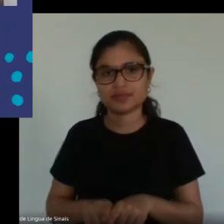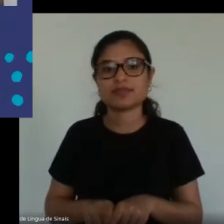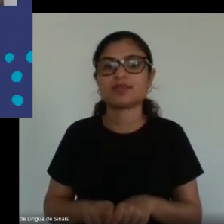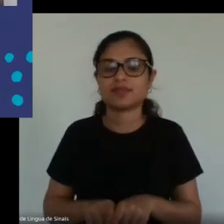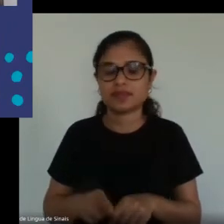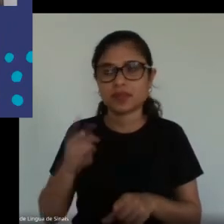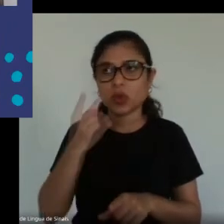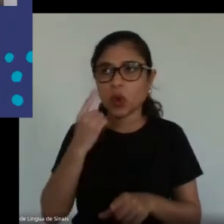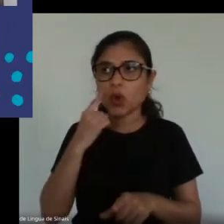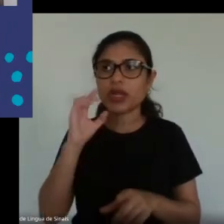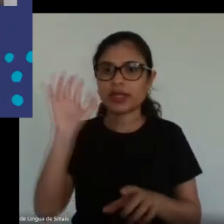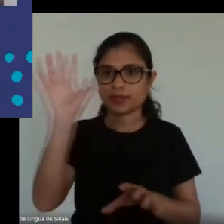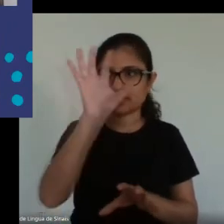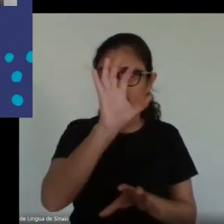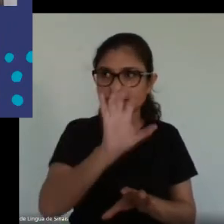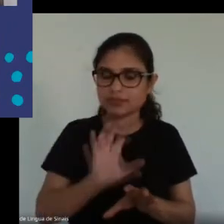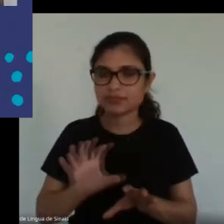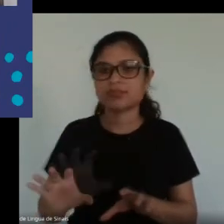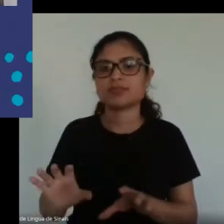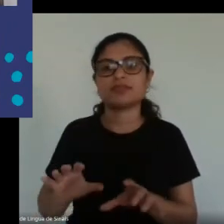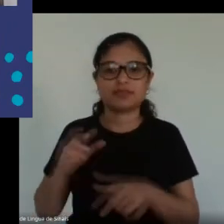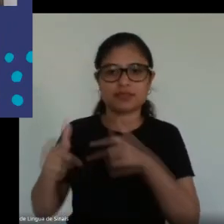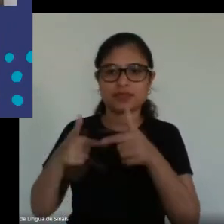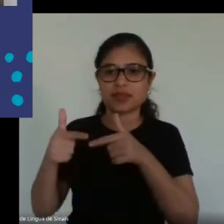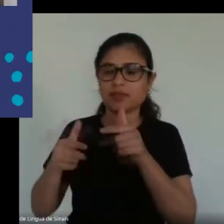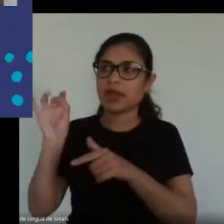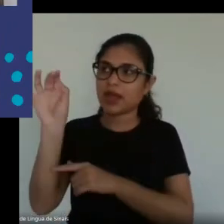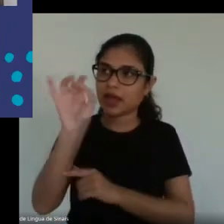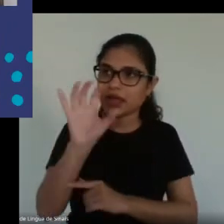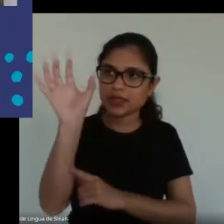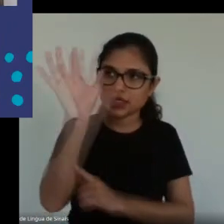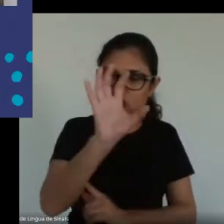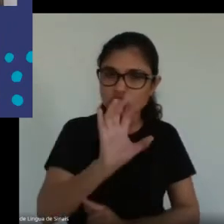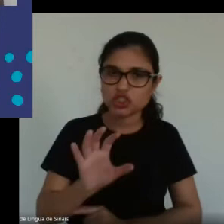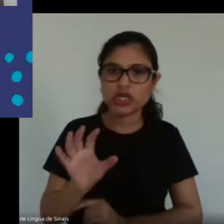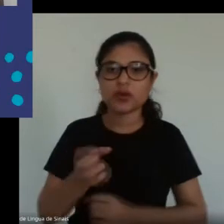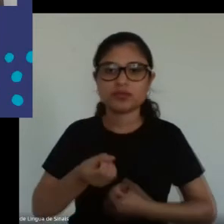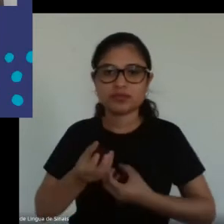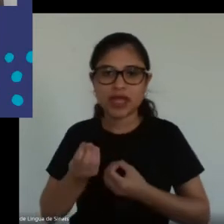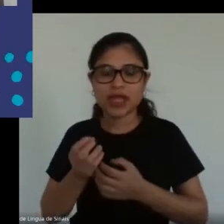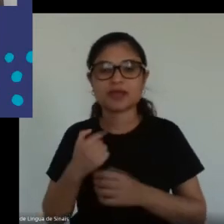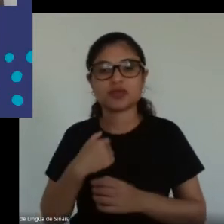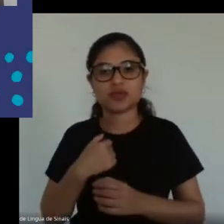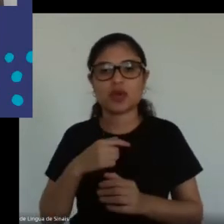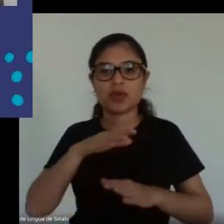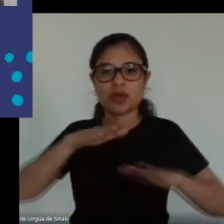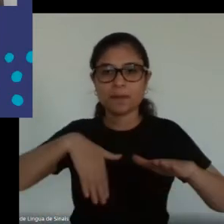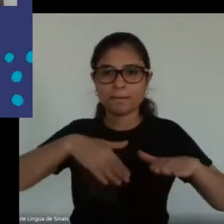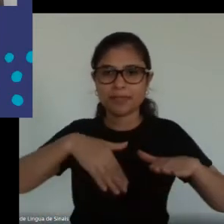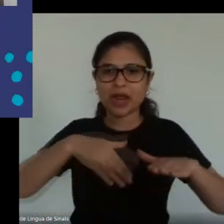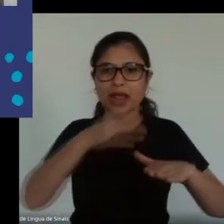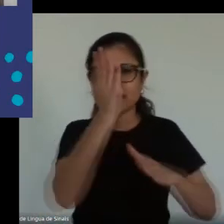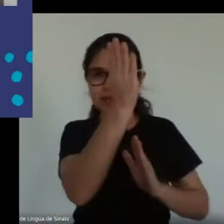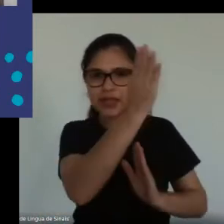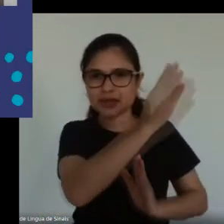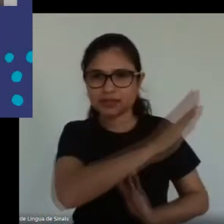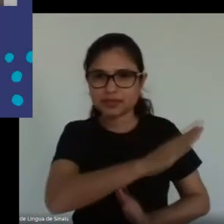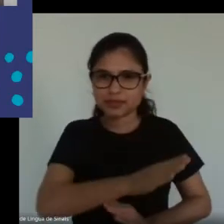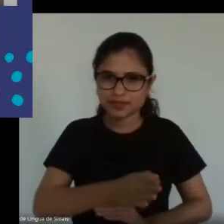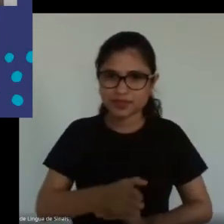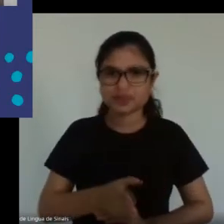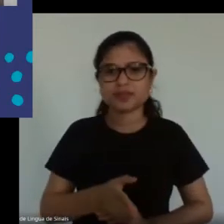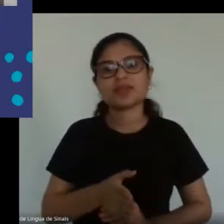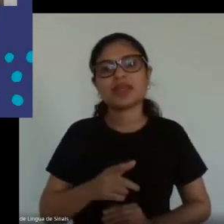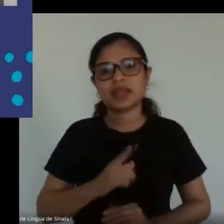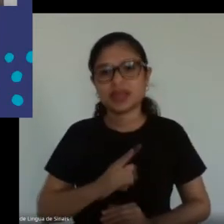pega os mapas, trabalha por regiões, pensa, litoral, aonde a gente tem